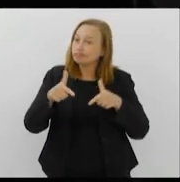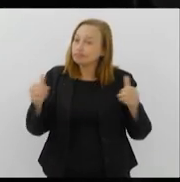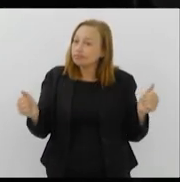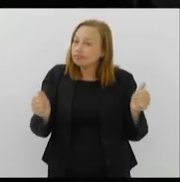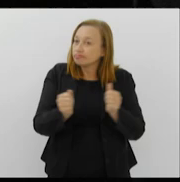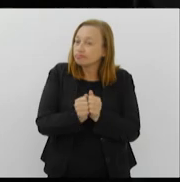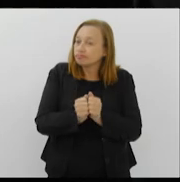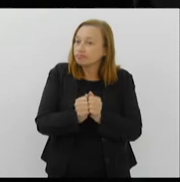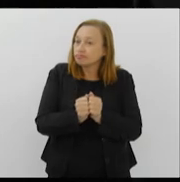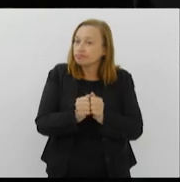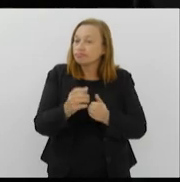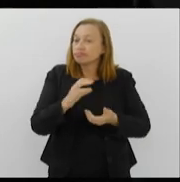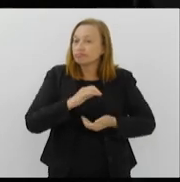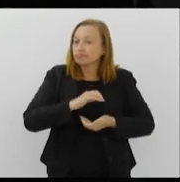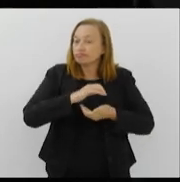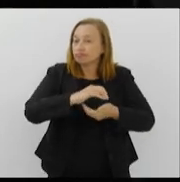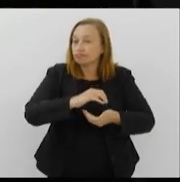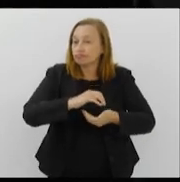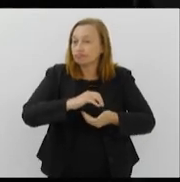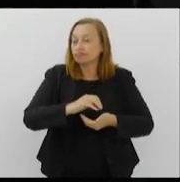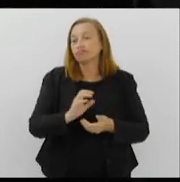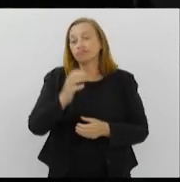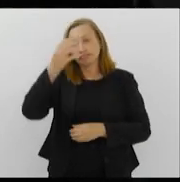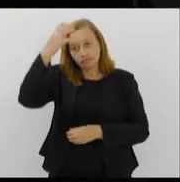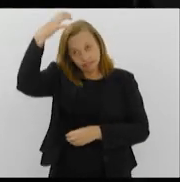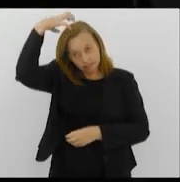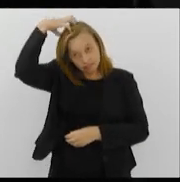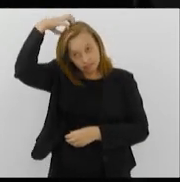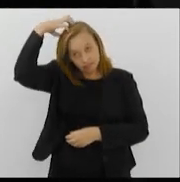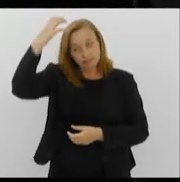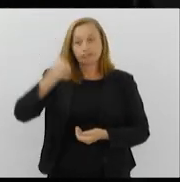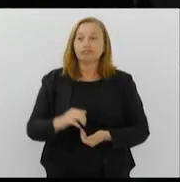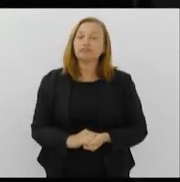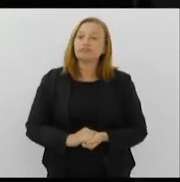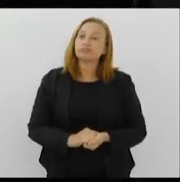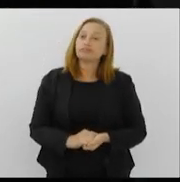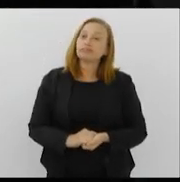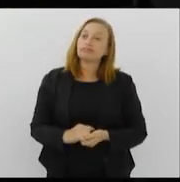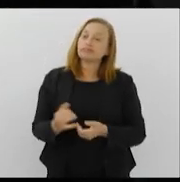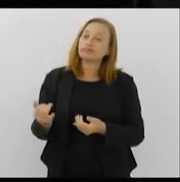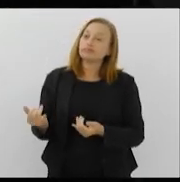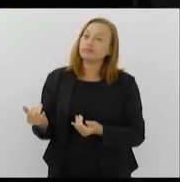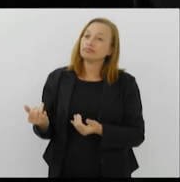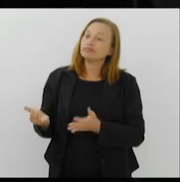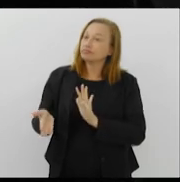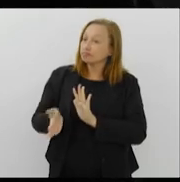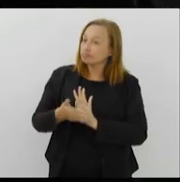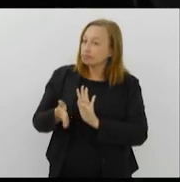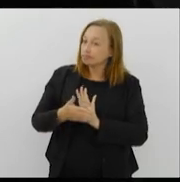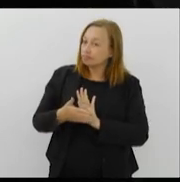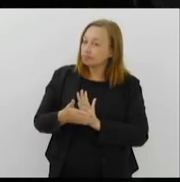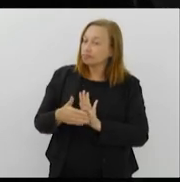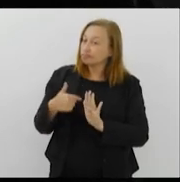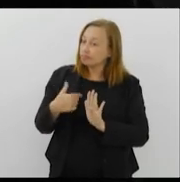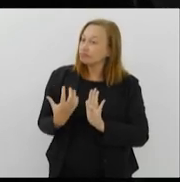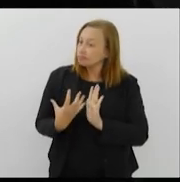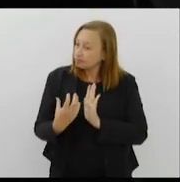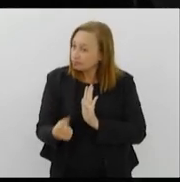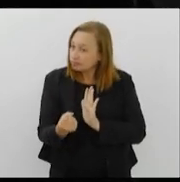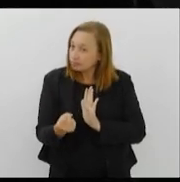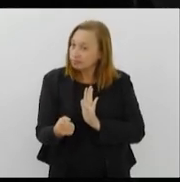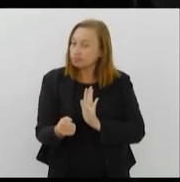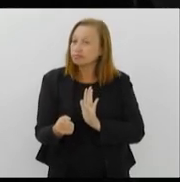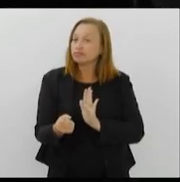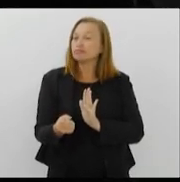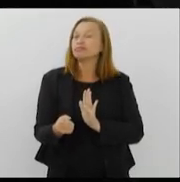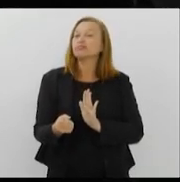com a Defesa Civil de Angra dos Reis, não é, que me trouxe essa proposta, eu abracei a causa, e